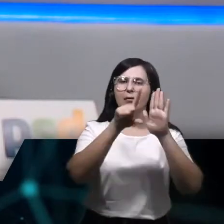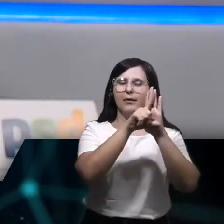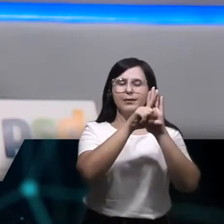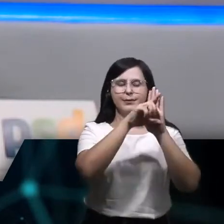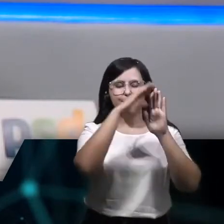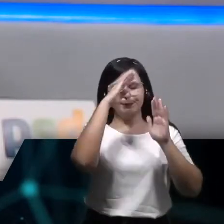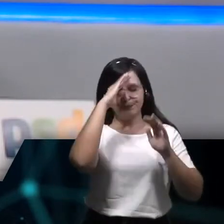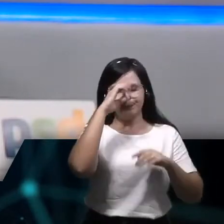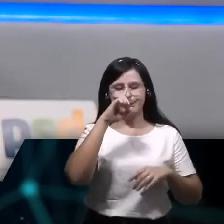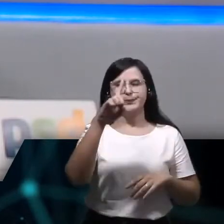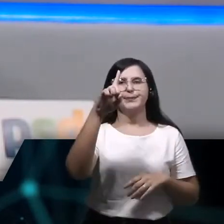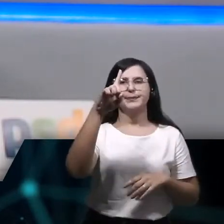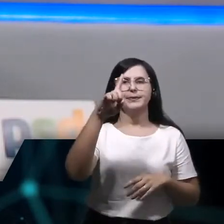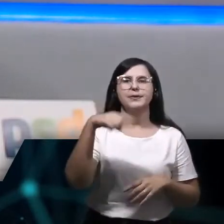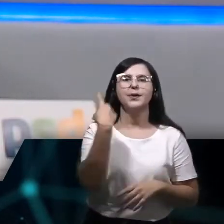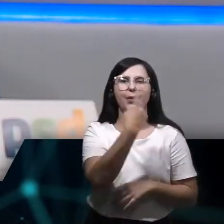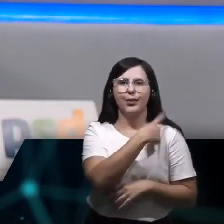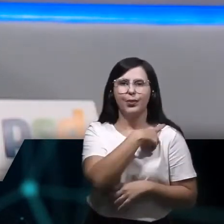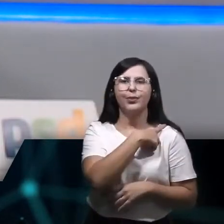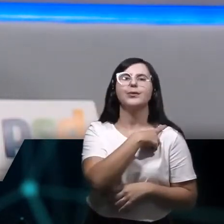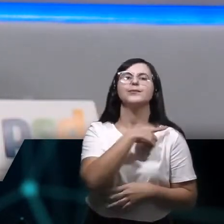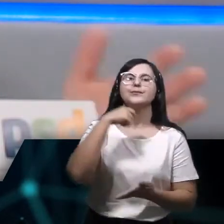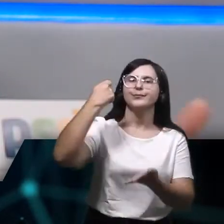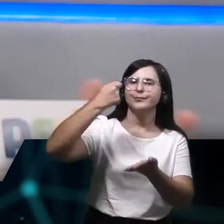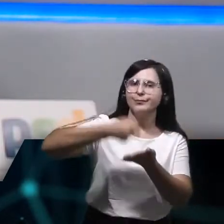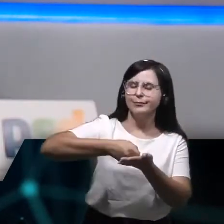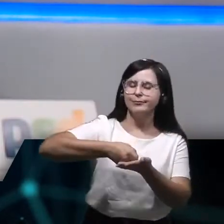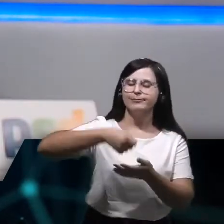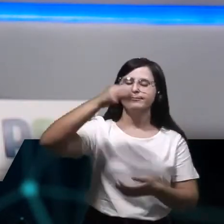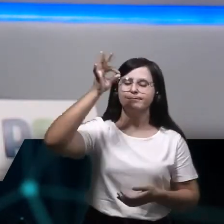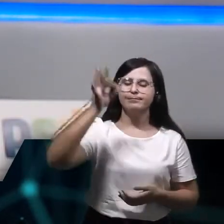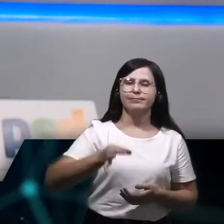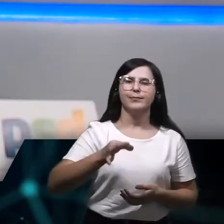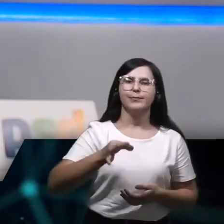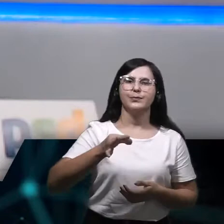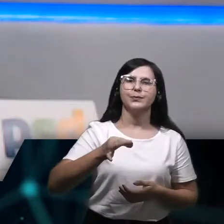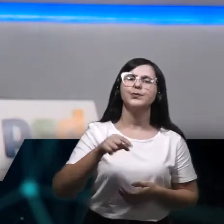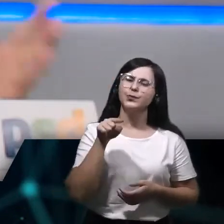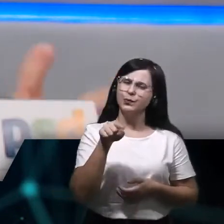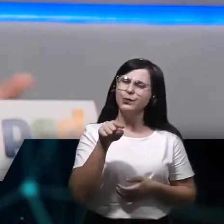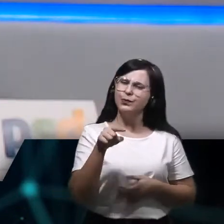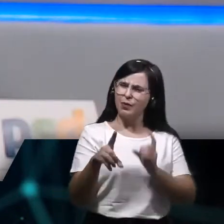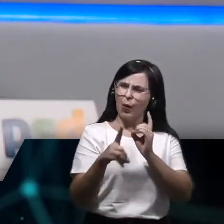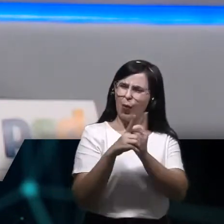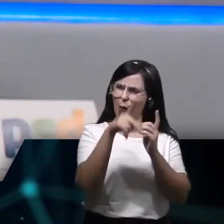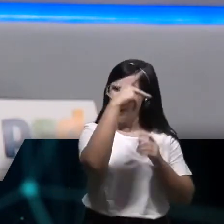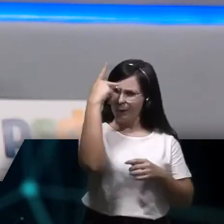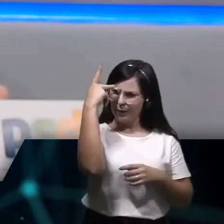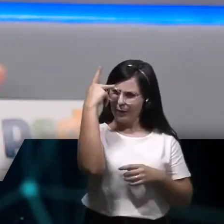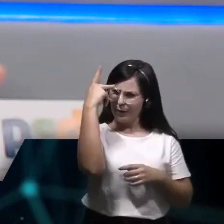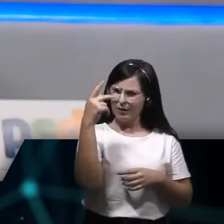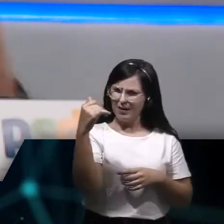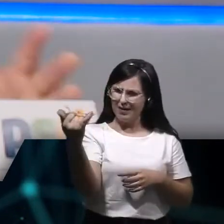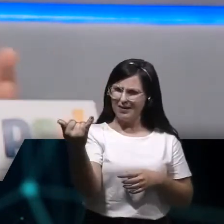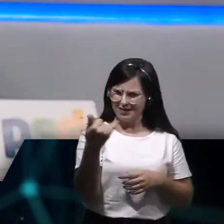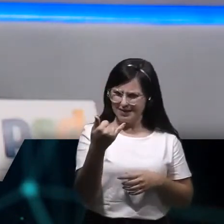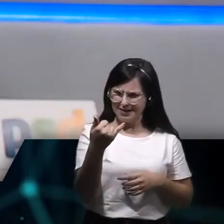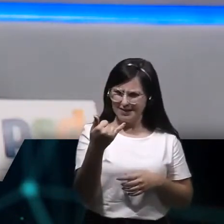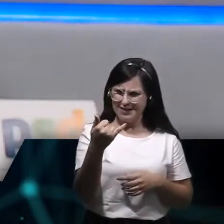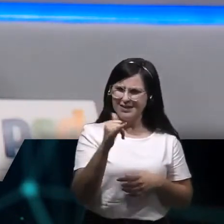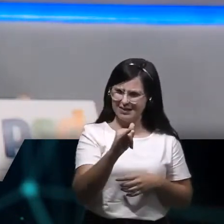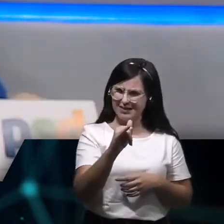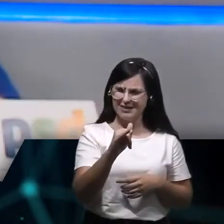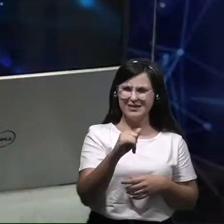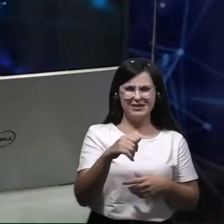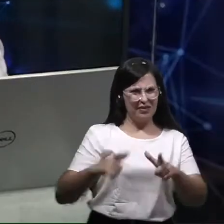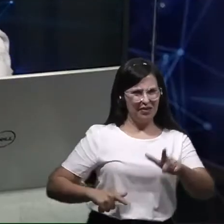nós pagamos esse salário em dia. E se o senhor encontrou uma pessoa lá que o senhor achou que estava prestando serviço, por que não